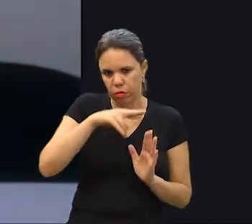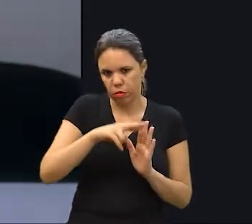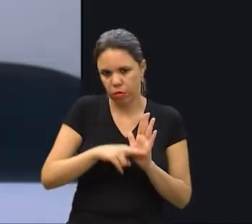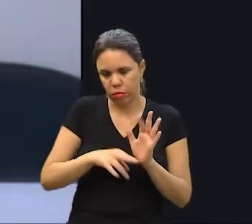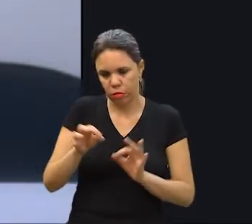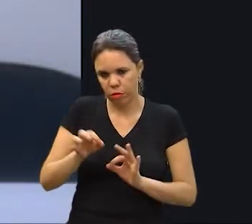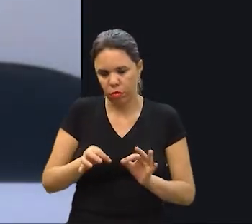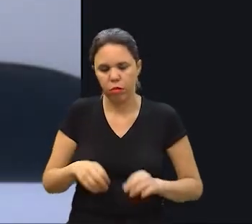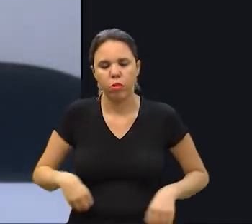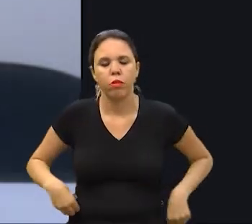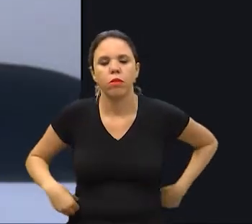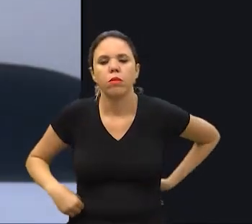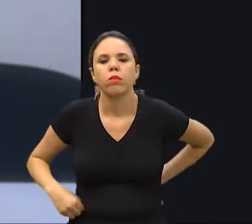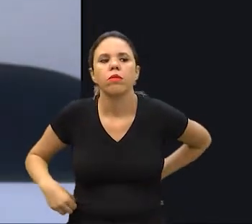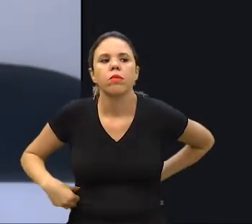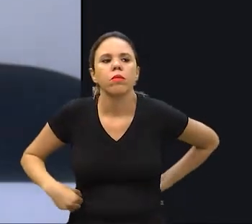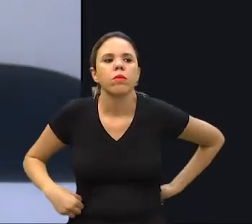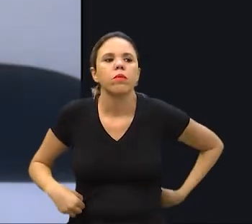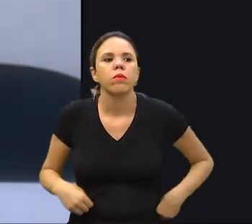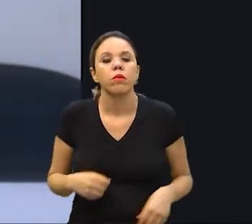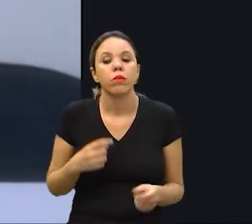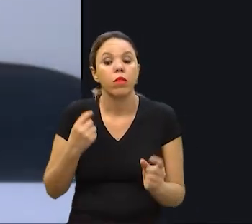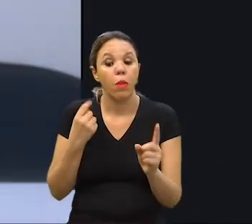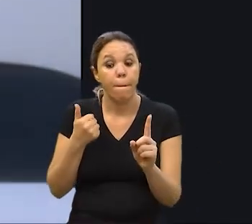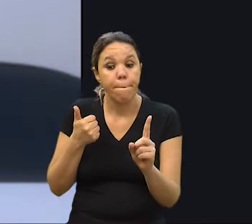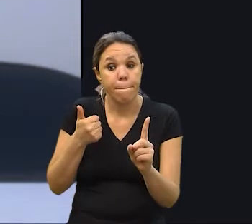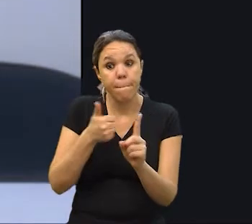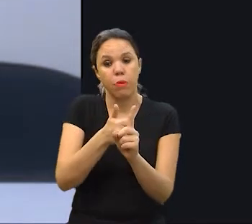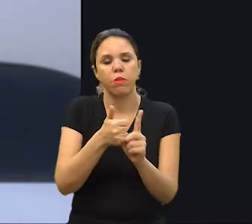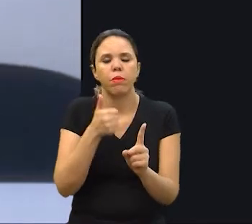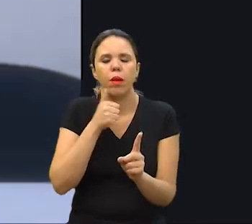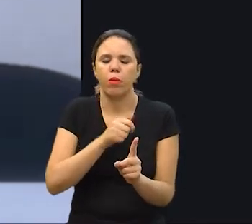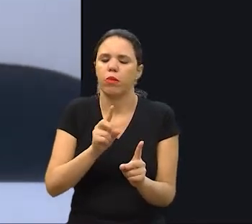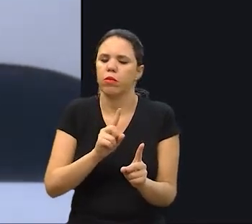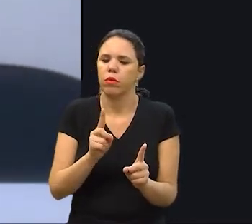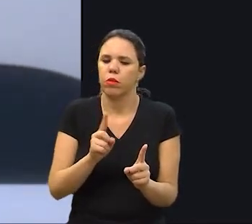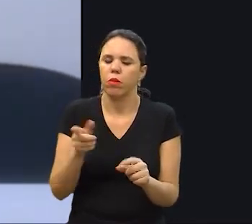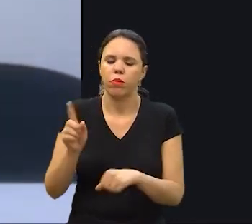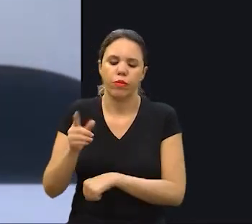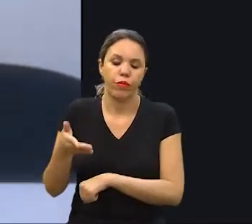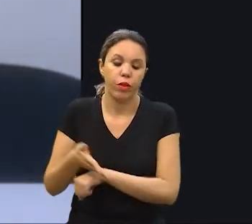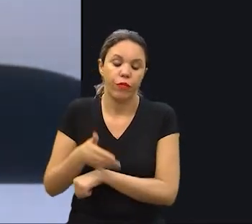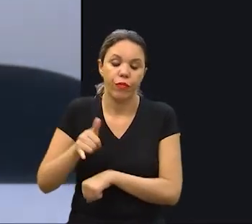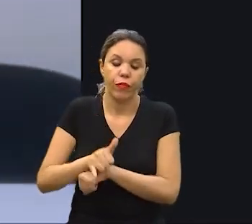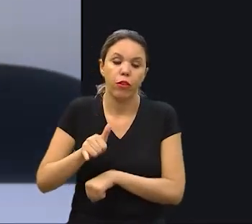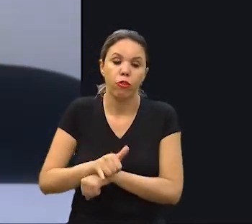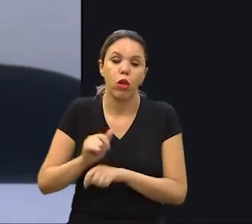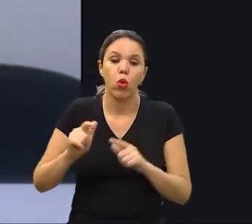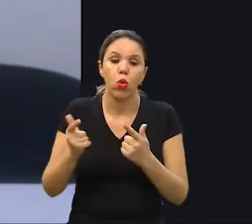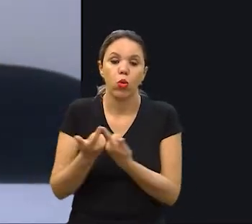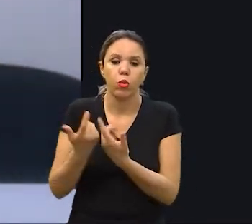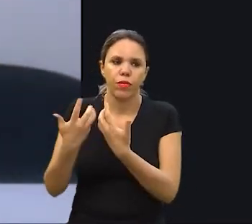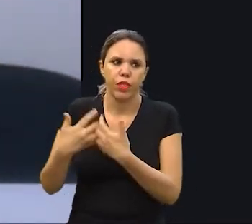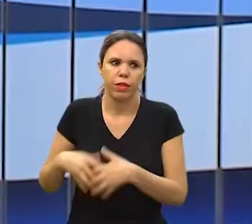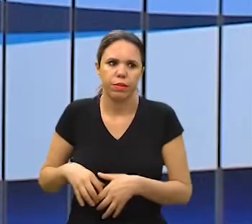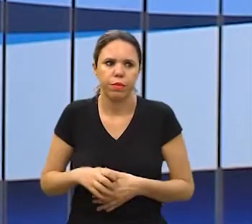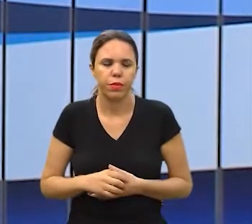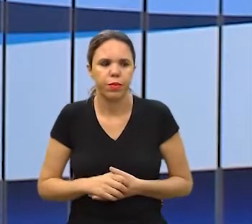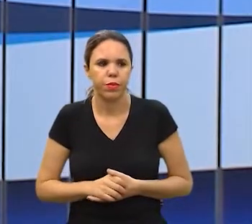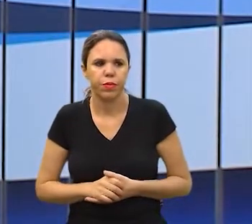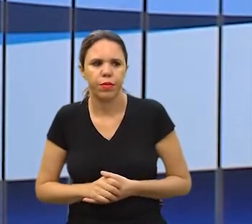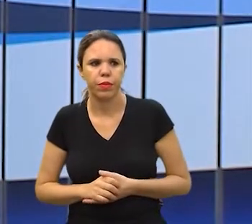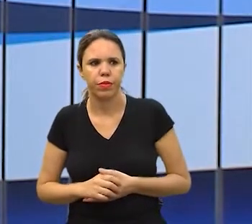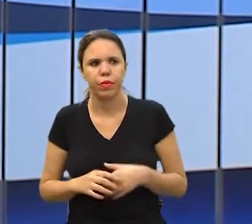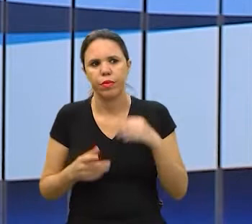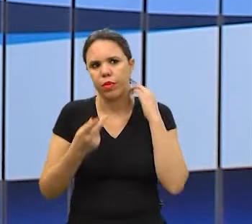medida judicial de se aproximar dessa mulher ou de não frequentar o grupo reflexivo. Sérgio,